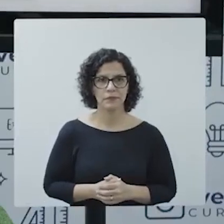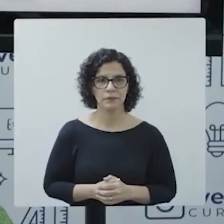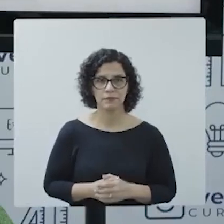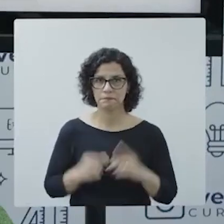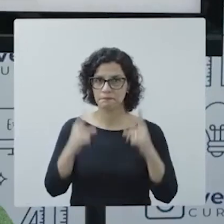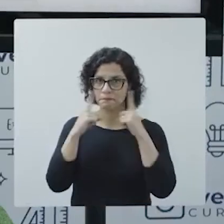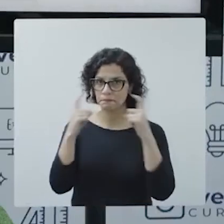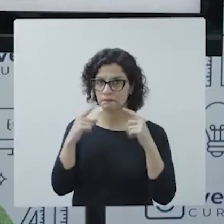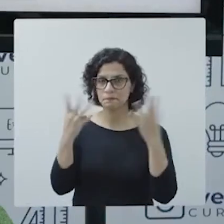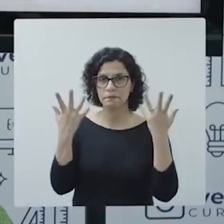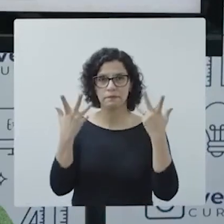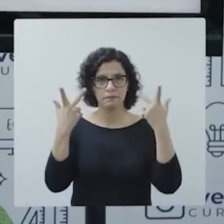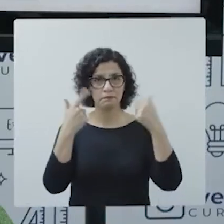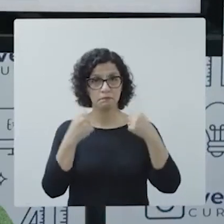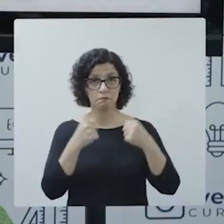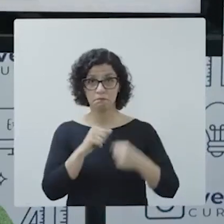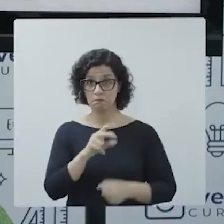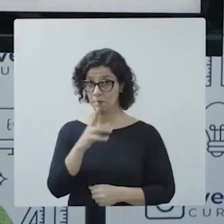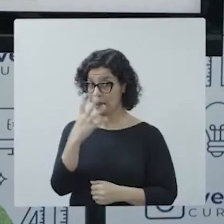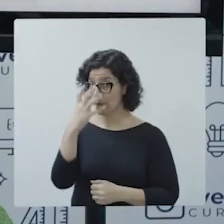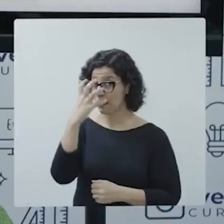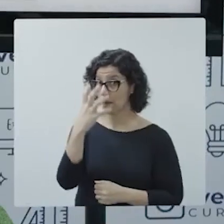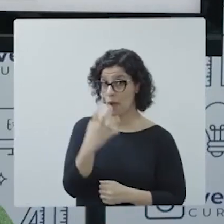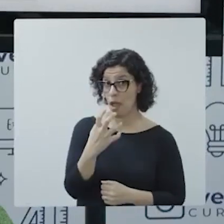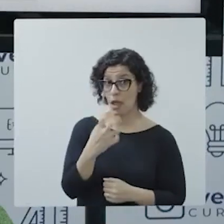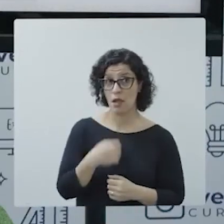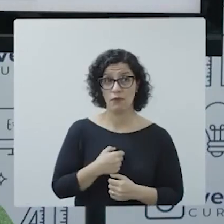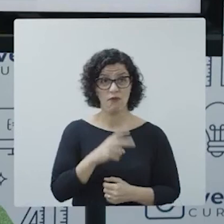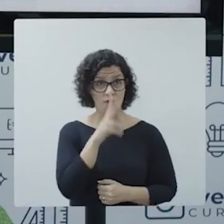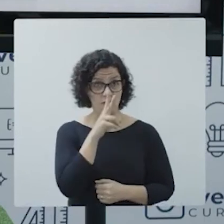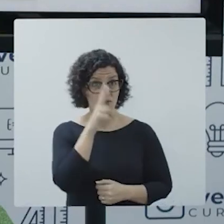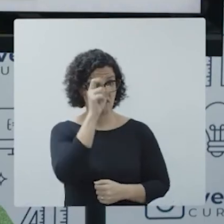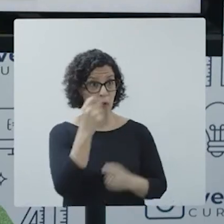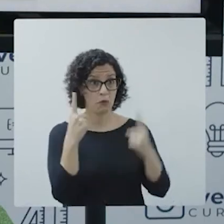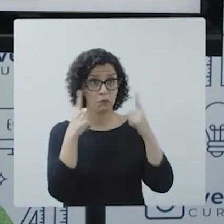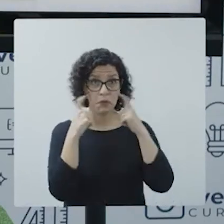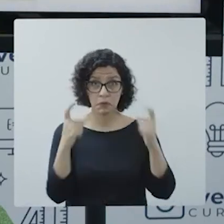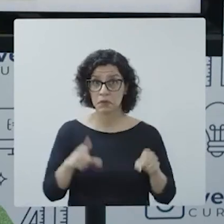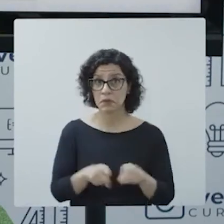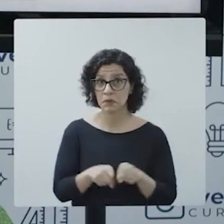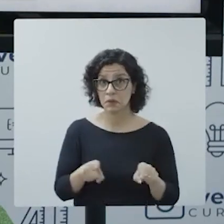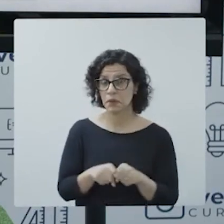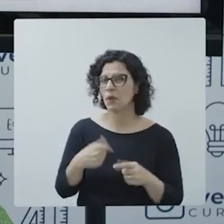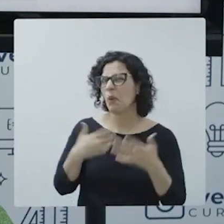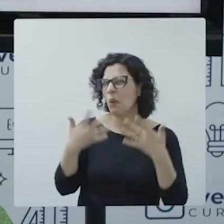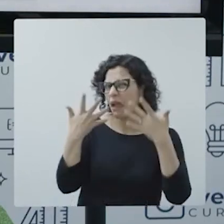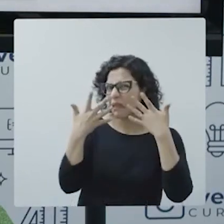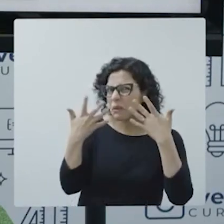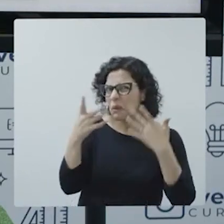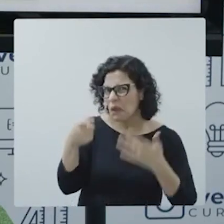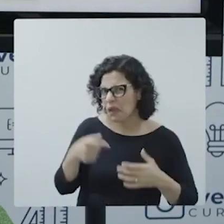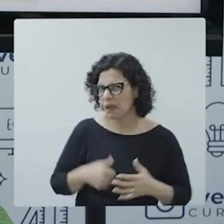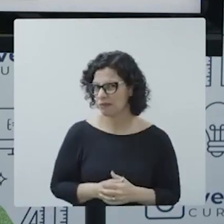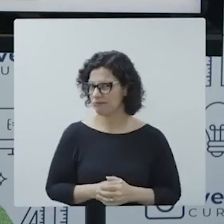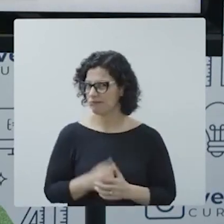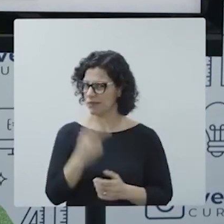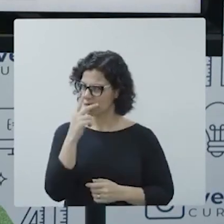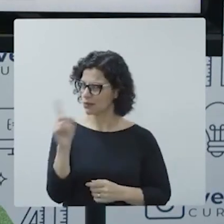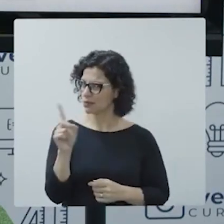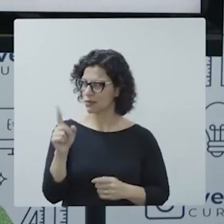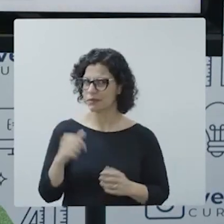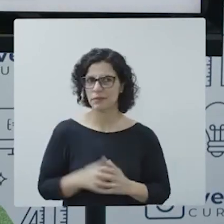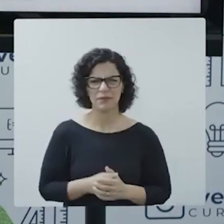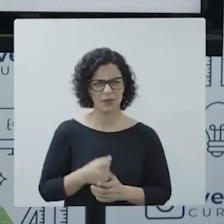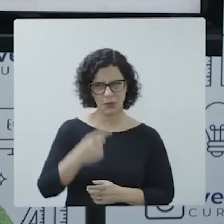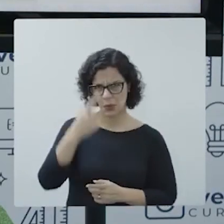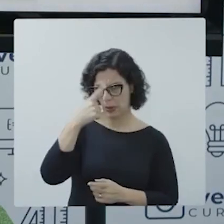o som de um animal mais feroz que nós ouvimos, né? Será que é o gato? Acho que não.